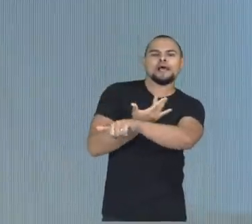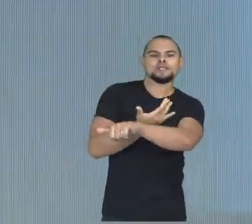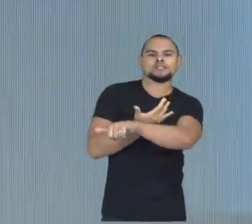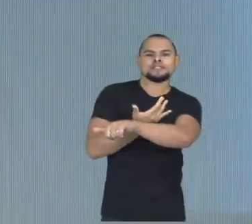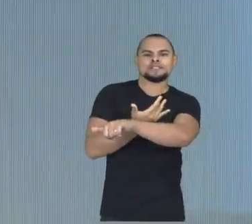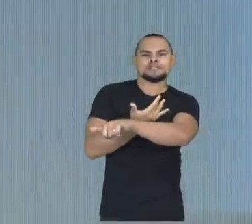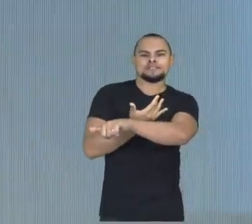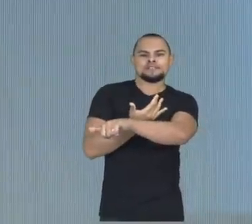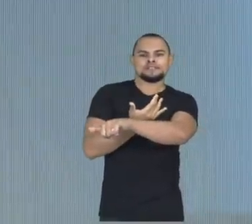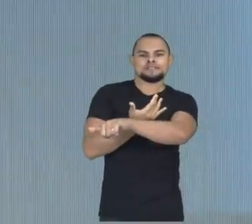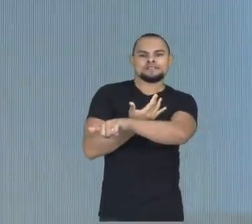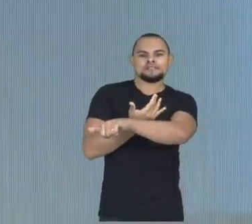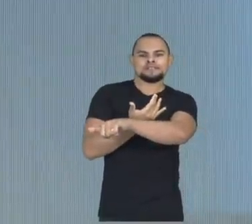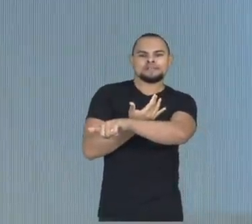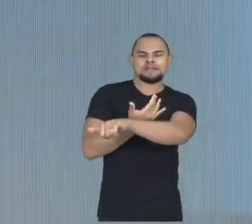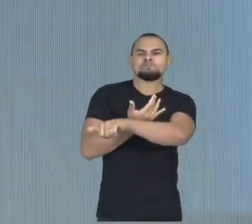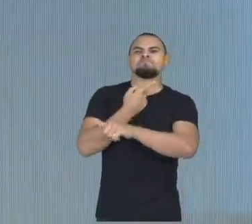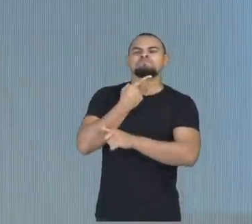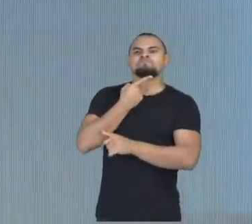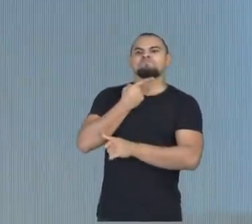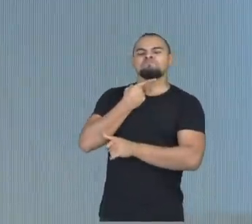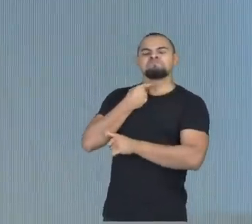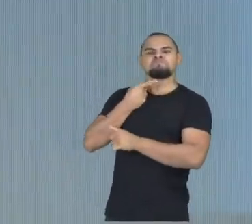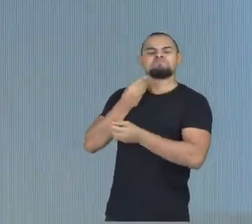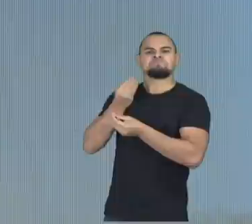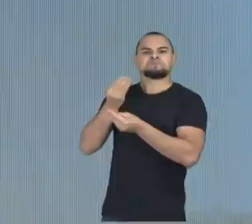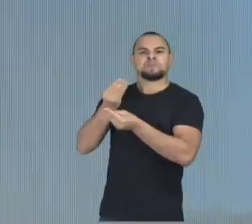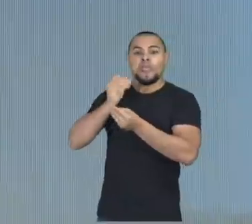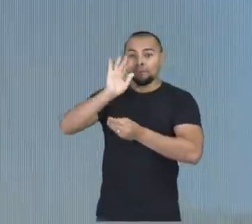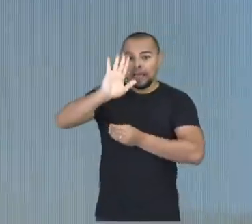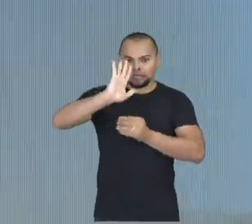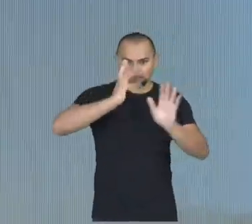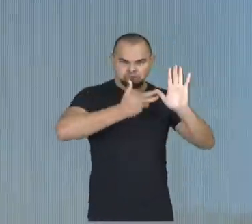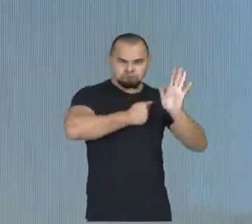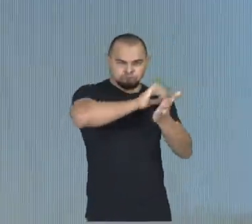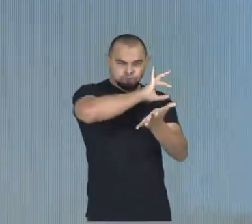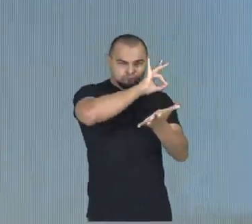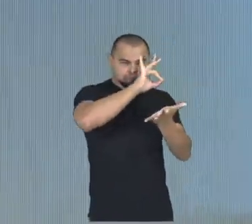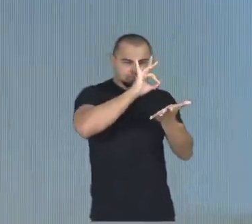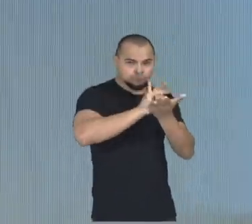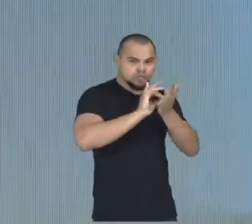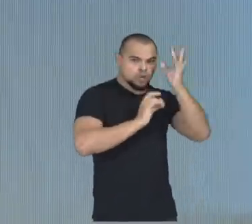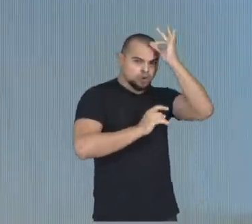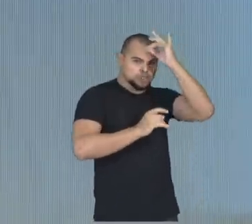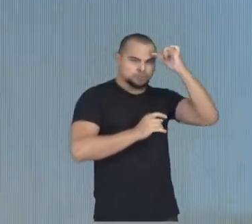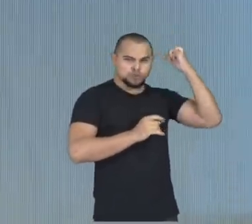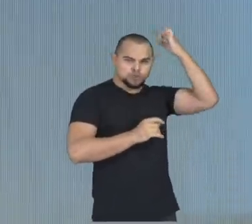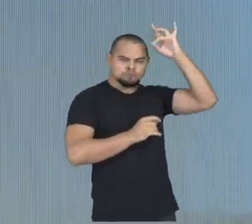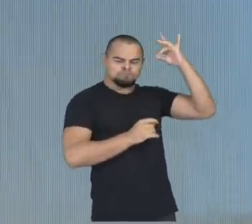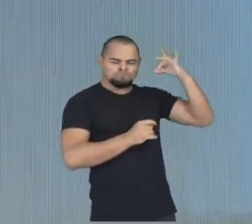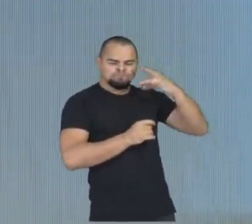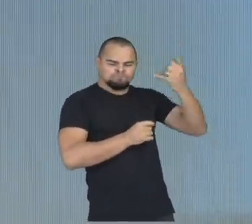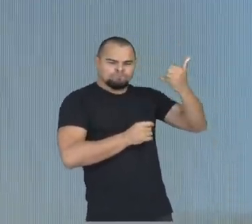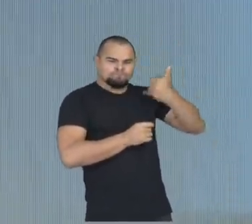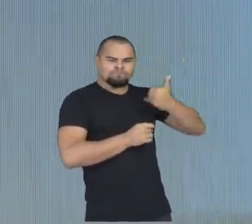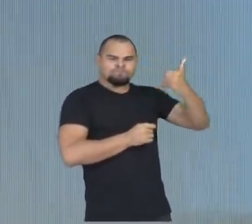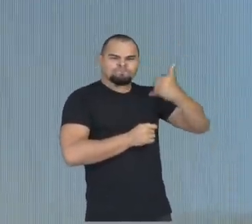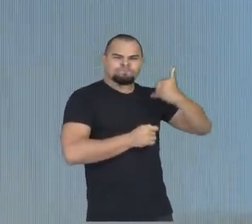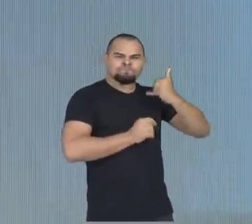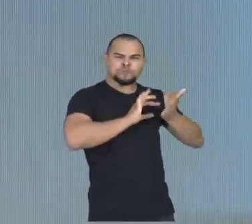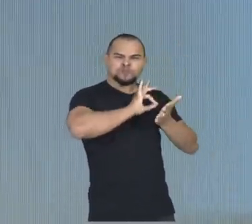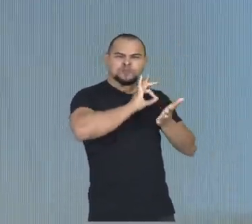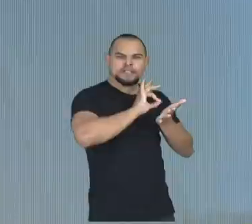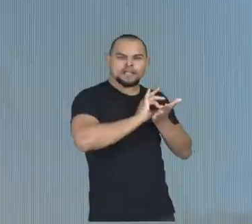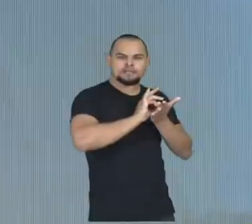tá? Coach cristão, é conversão. Espírito Santo tem que falar com você. E o Espírito Santo